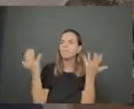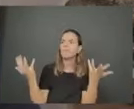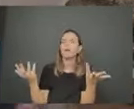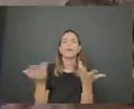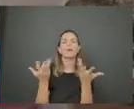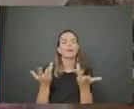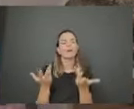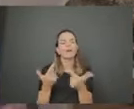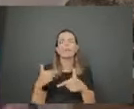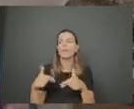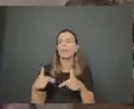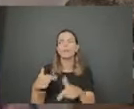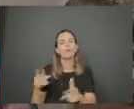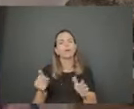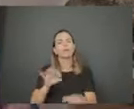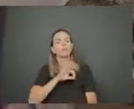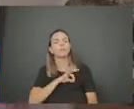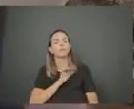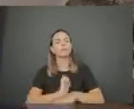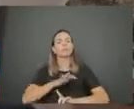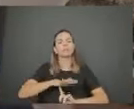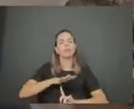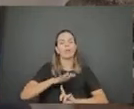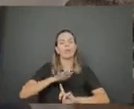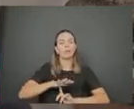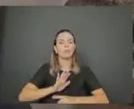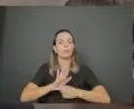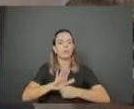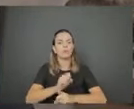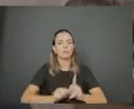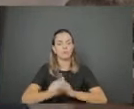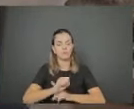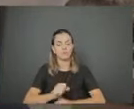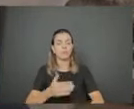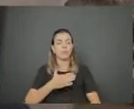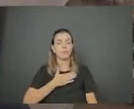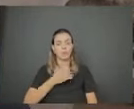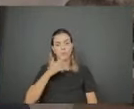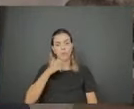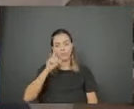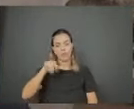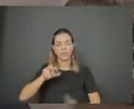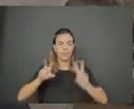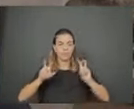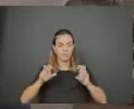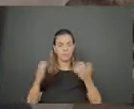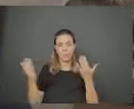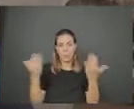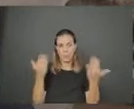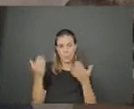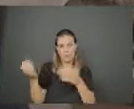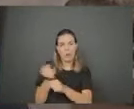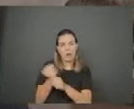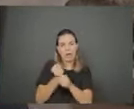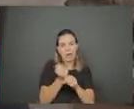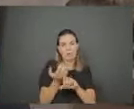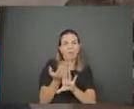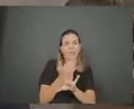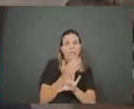Militar do Estado do Paraná durante a sociedade. Coronel, gostaria só como dúvida, em comparação aos anos anteriores, quais foram os